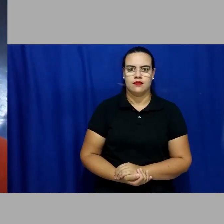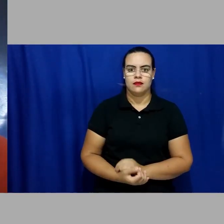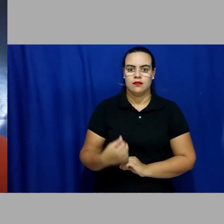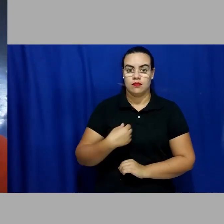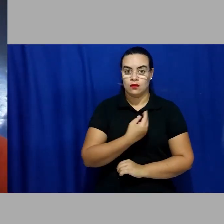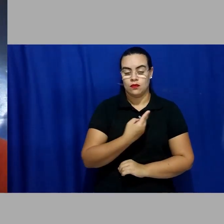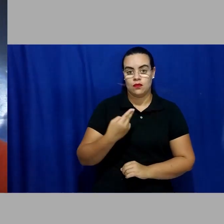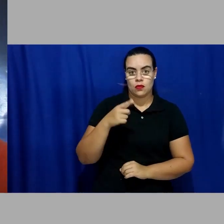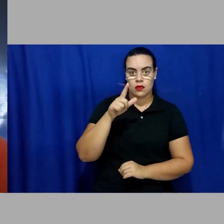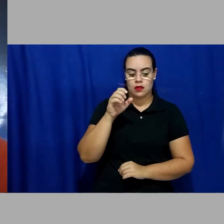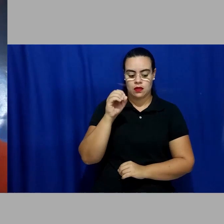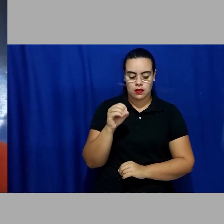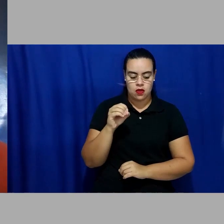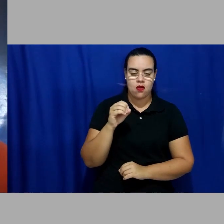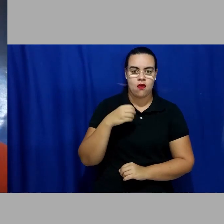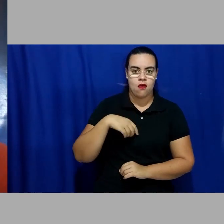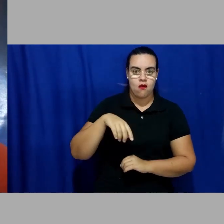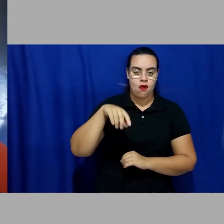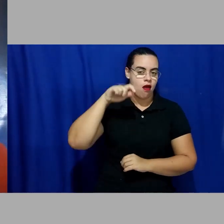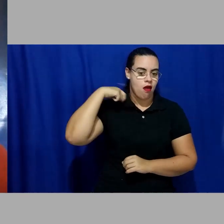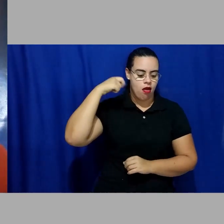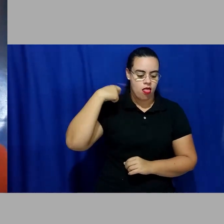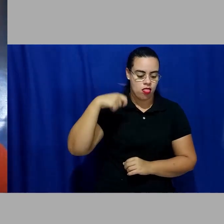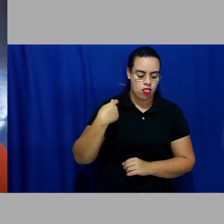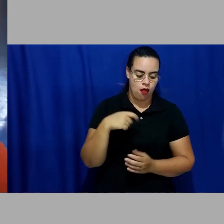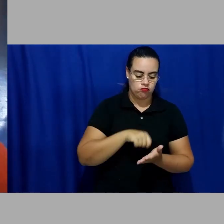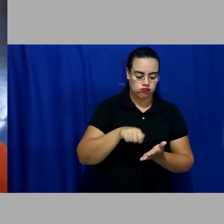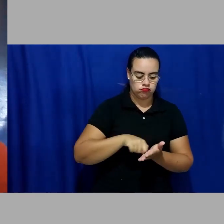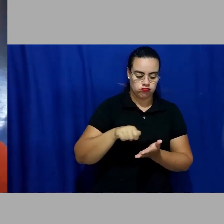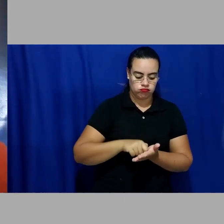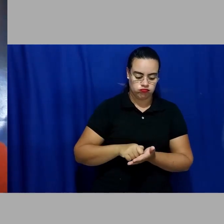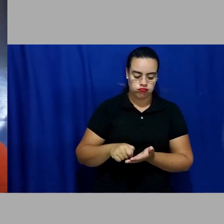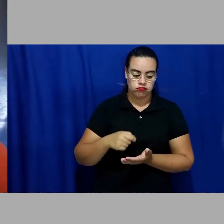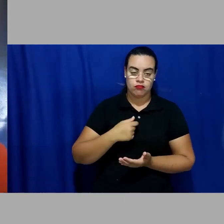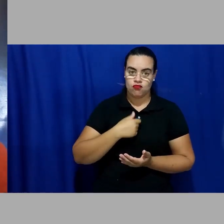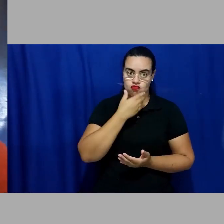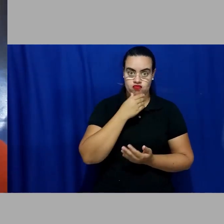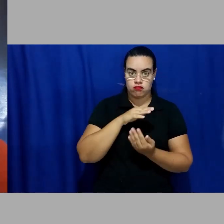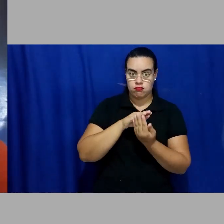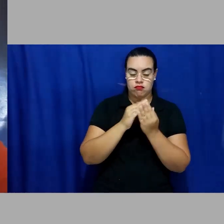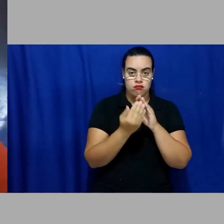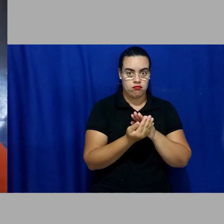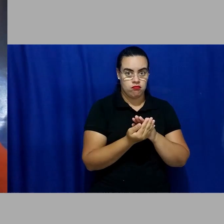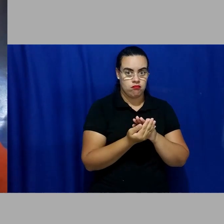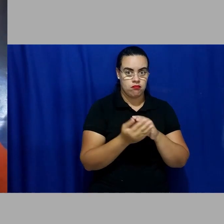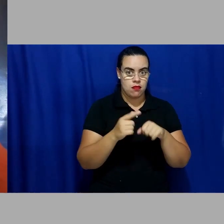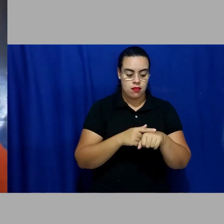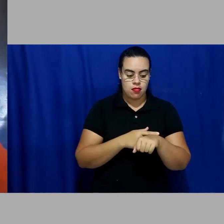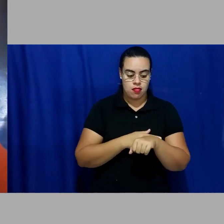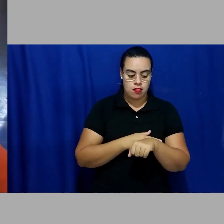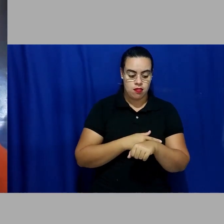Eu sou Léo Moreira Sá, ator, dramaturgo, lighting designer. Eu sou um